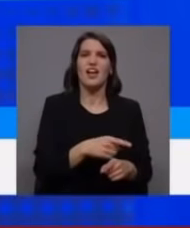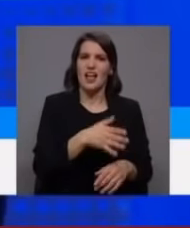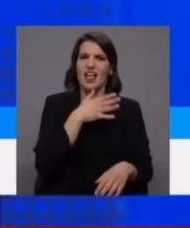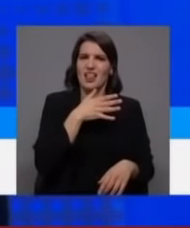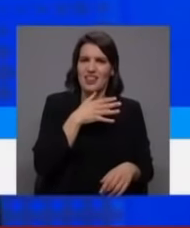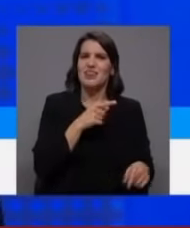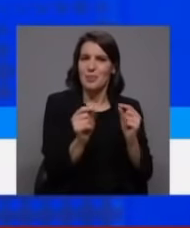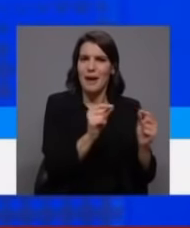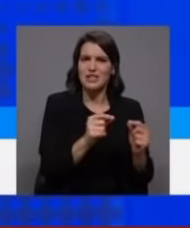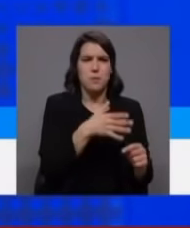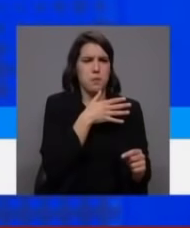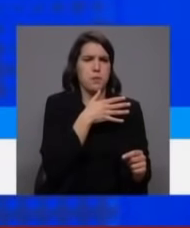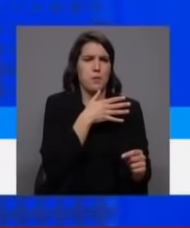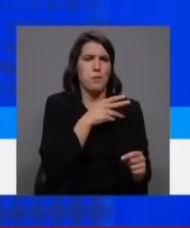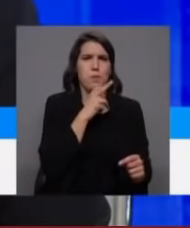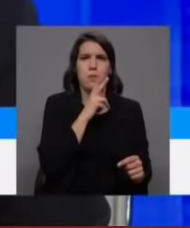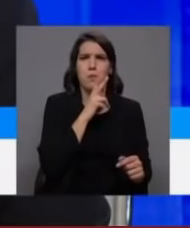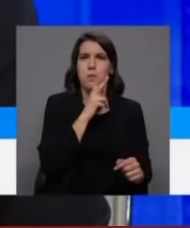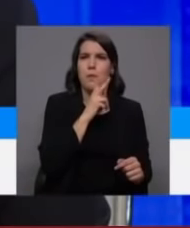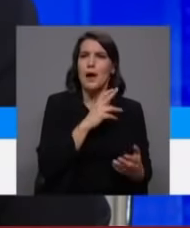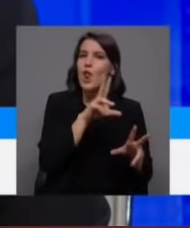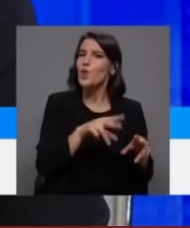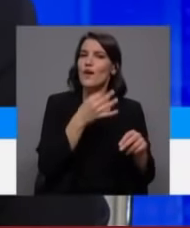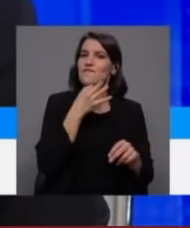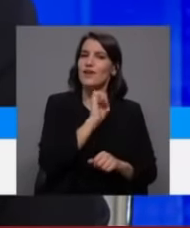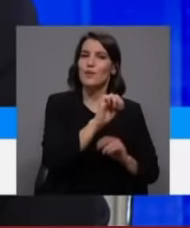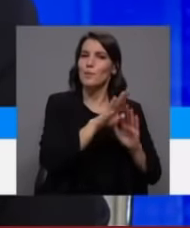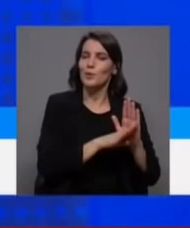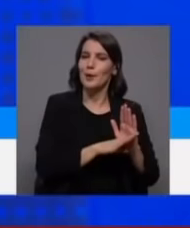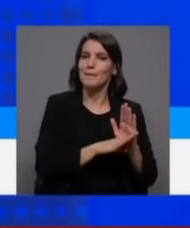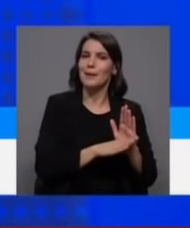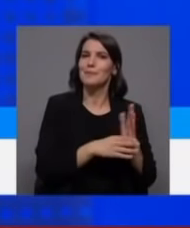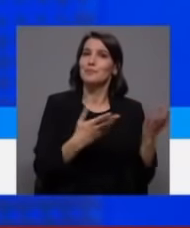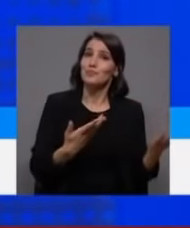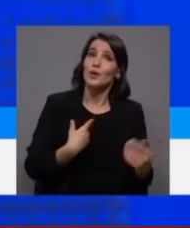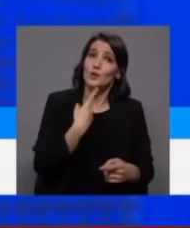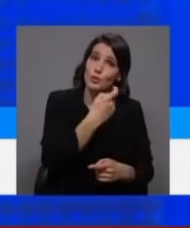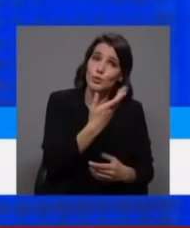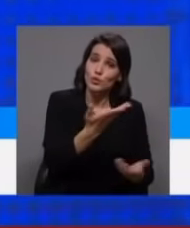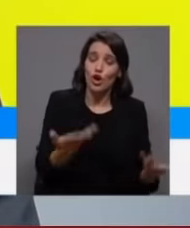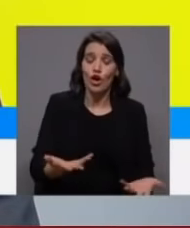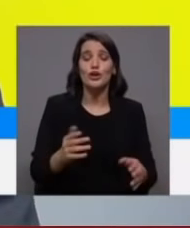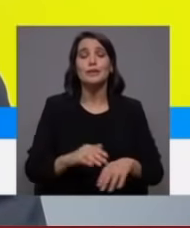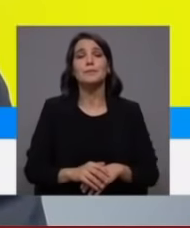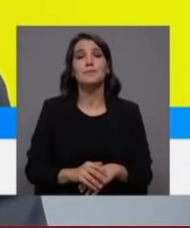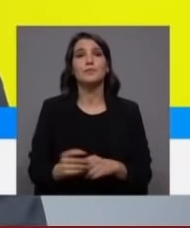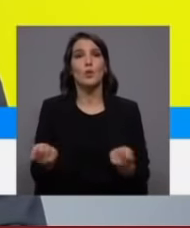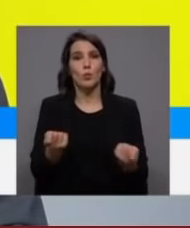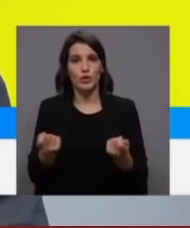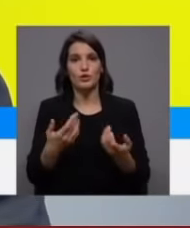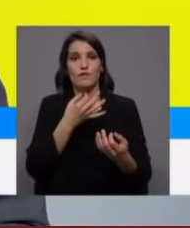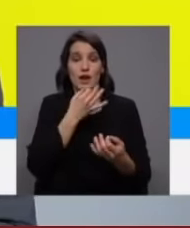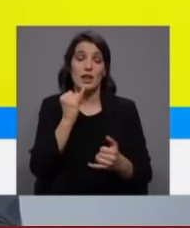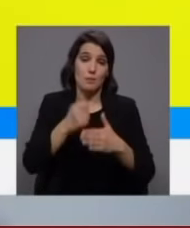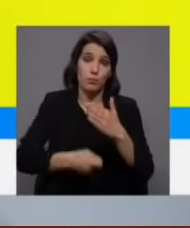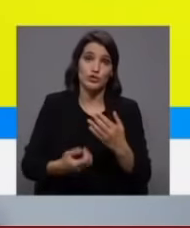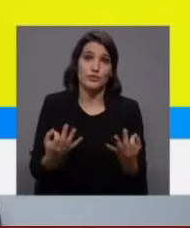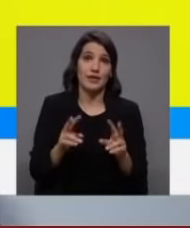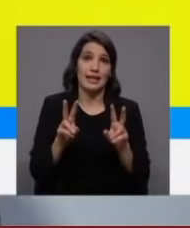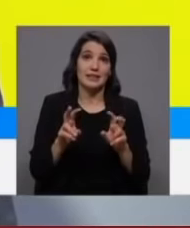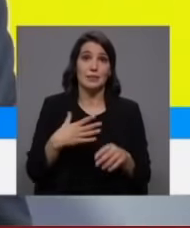verde então ter perdido em computador nunca falando sobre isso muito me perguntem como moderador Vamos então falar dos impostos era por causa do